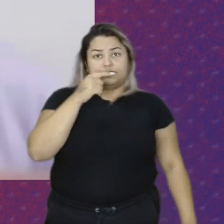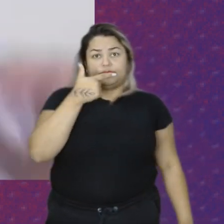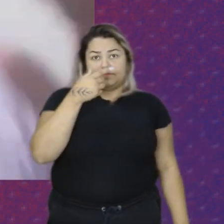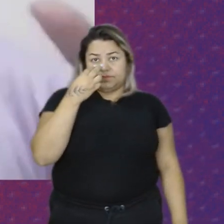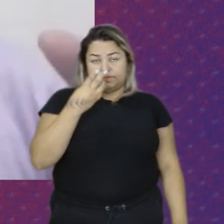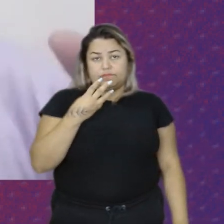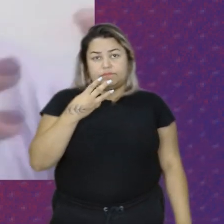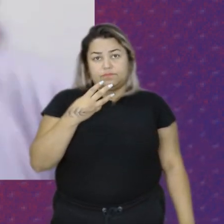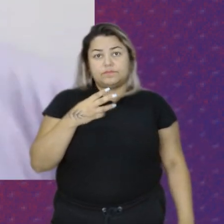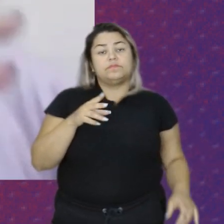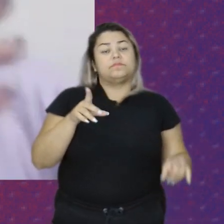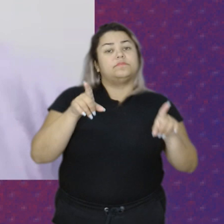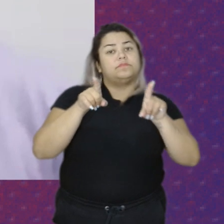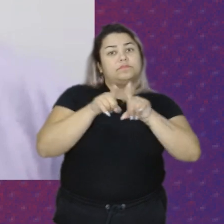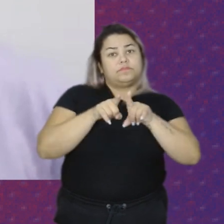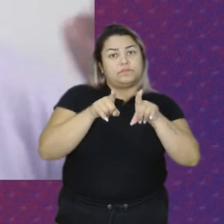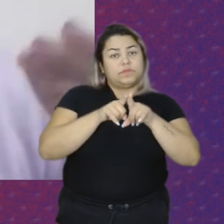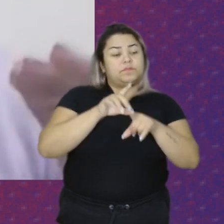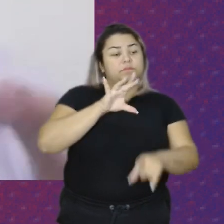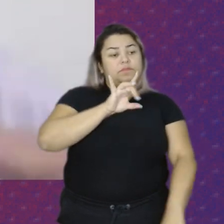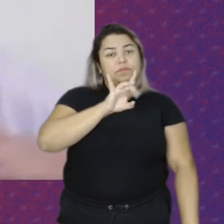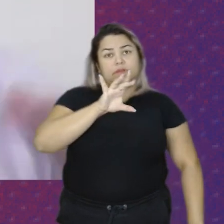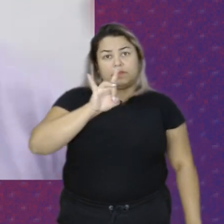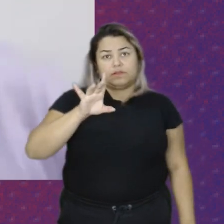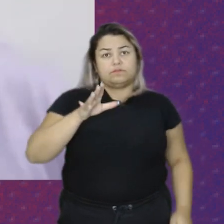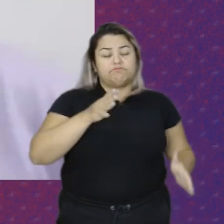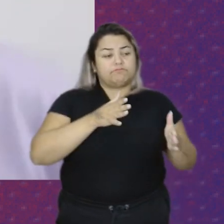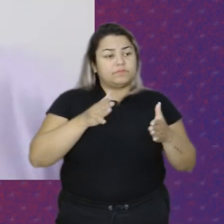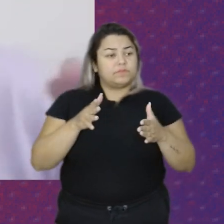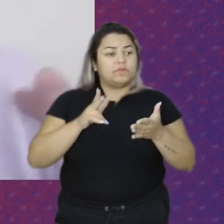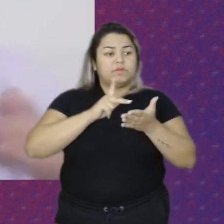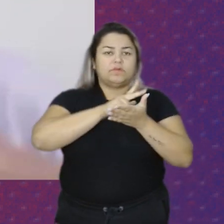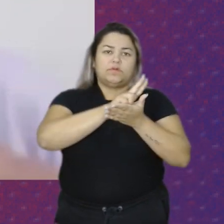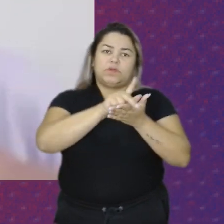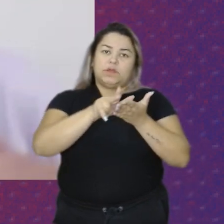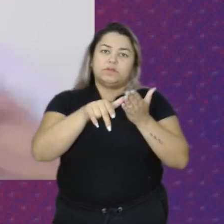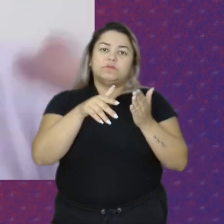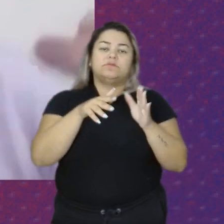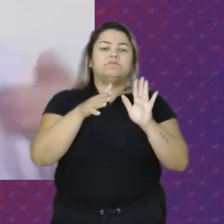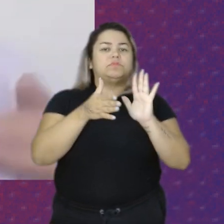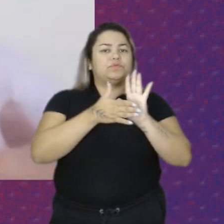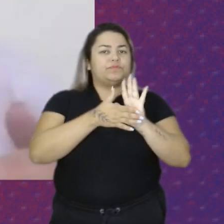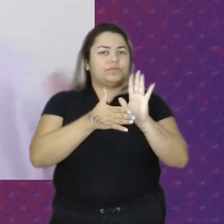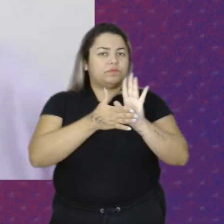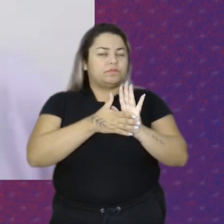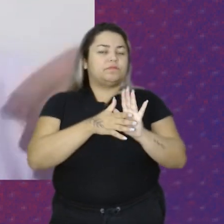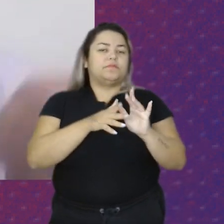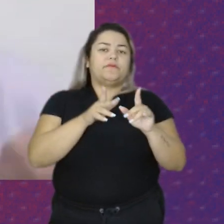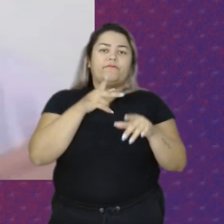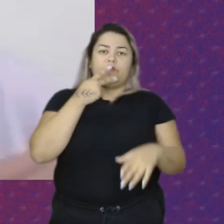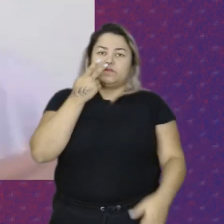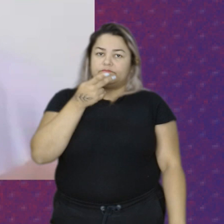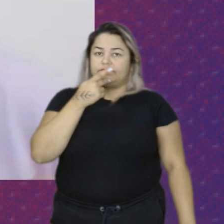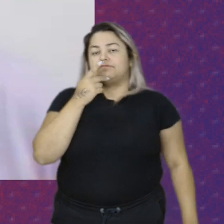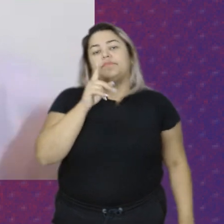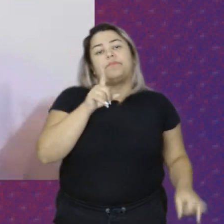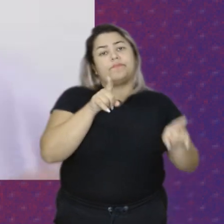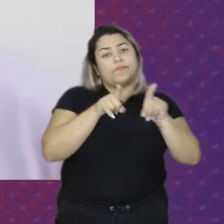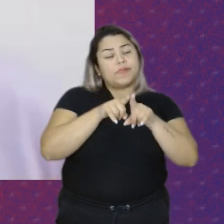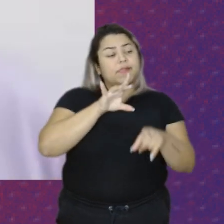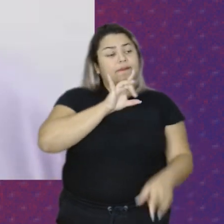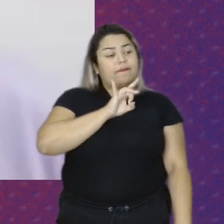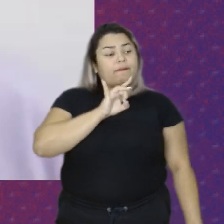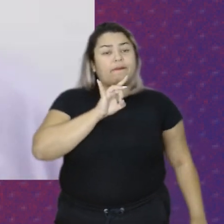2023, elencamos para cada eixo temático várias propostas e dissemos que em cada proposta